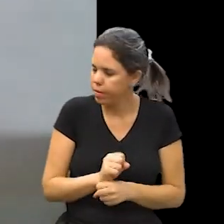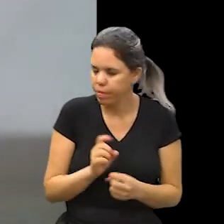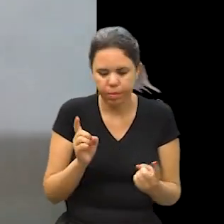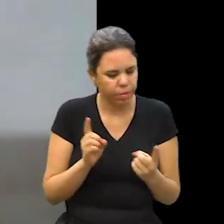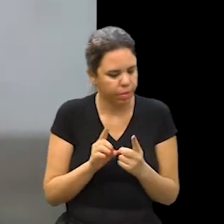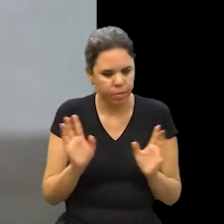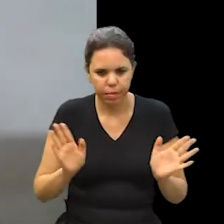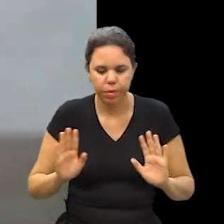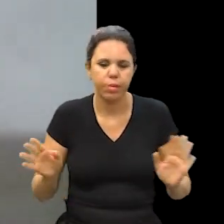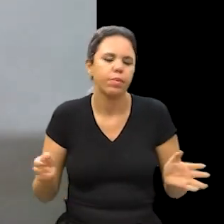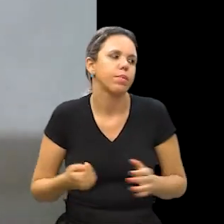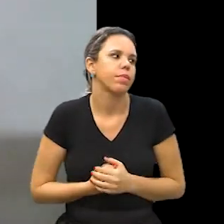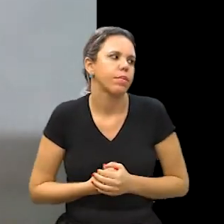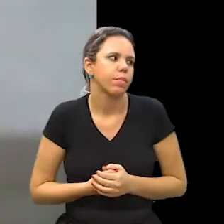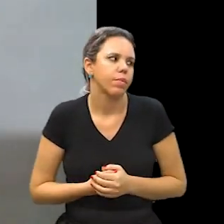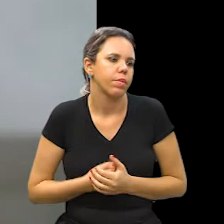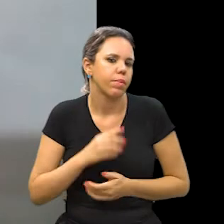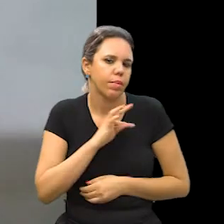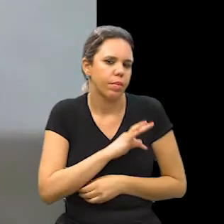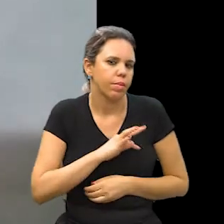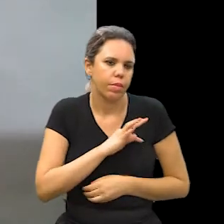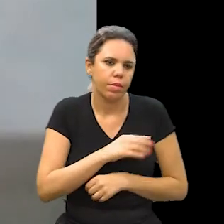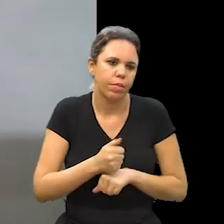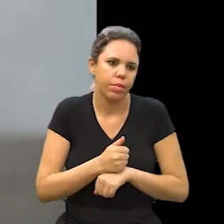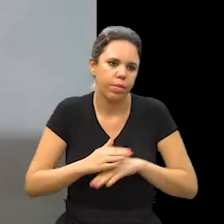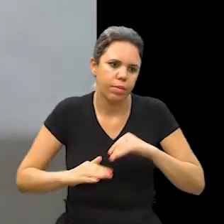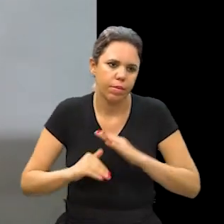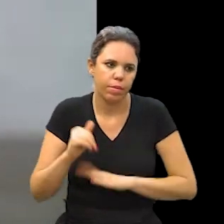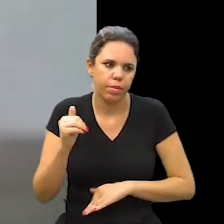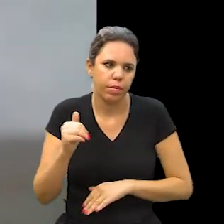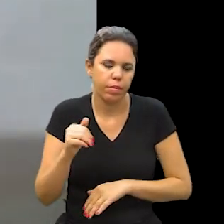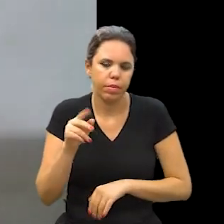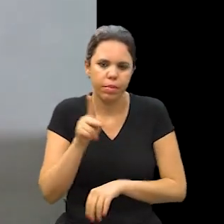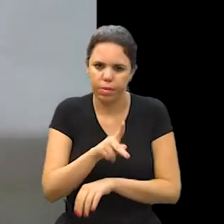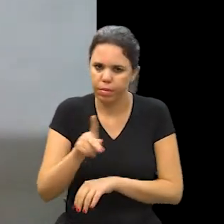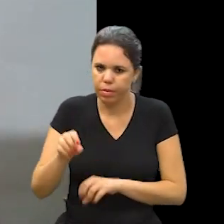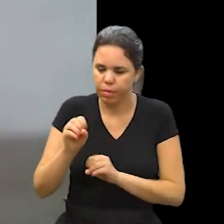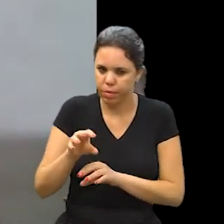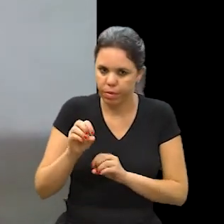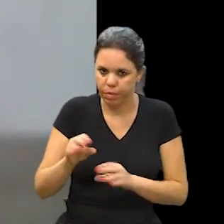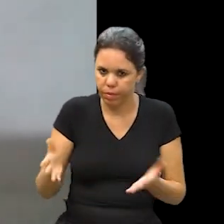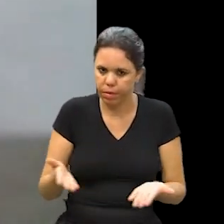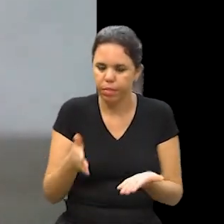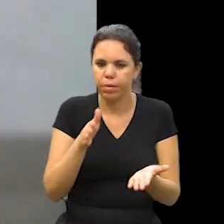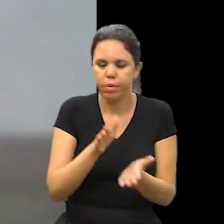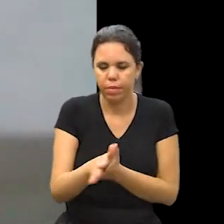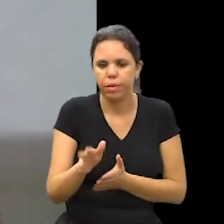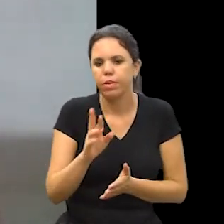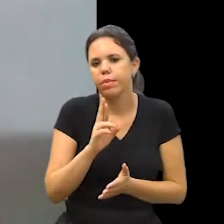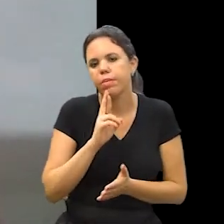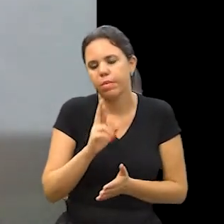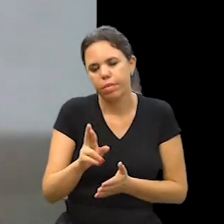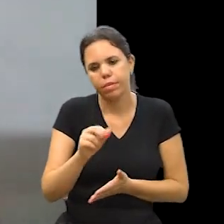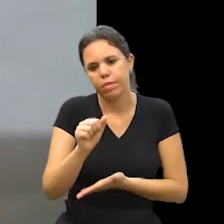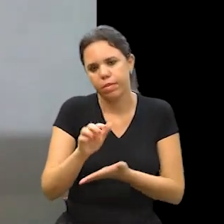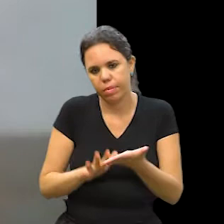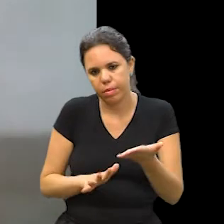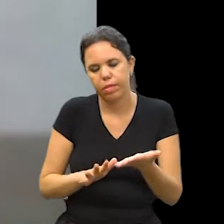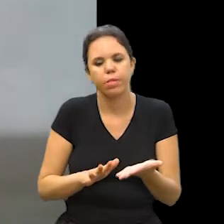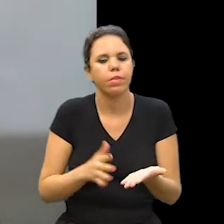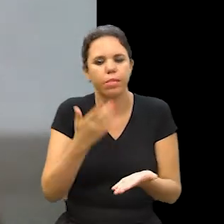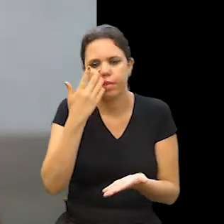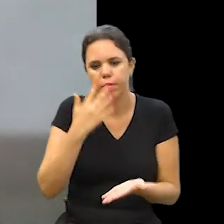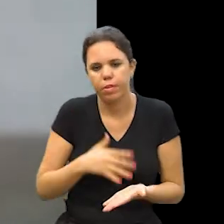atender, né, todos os técnicos, a área pedagógica mandava questões de exercícios para